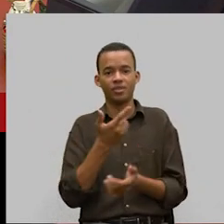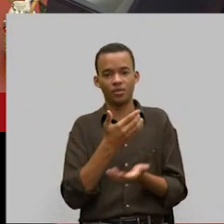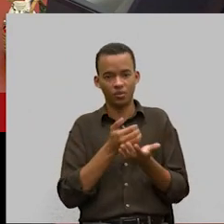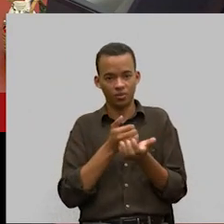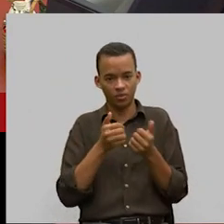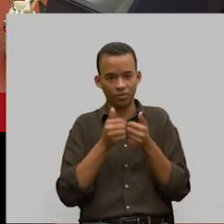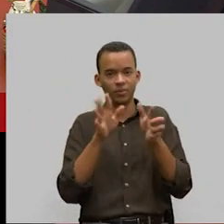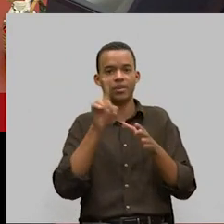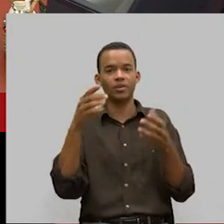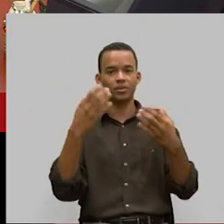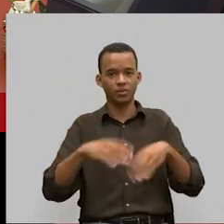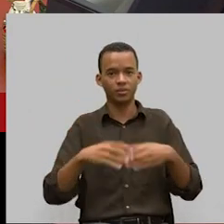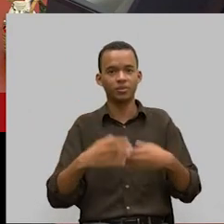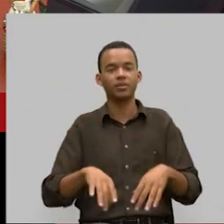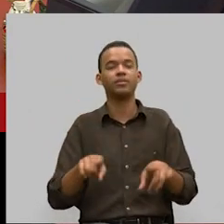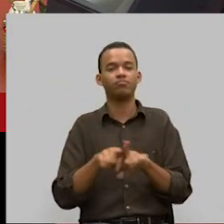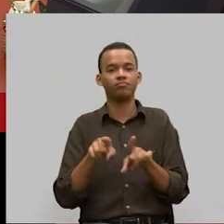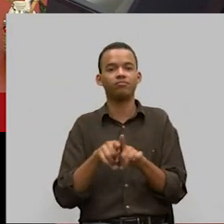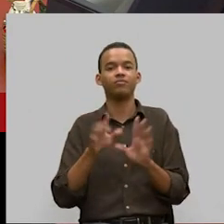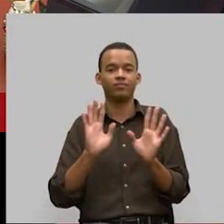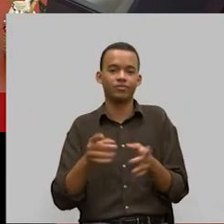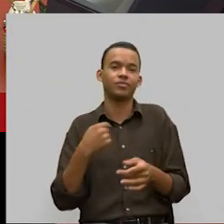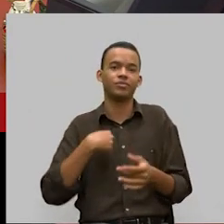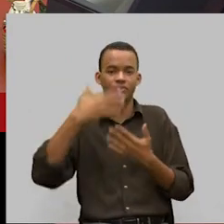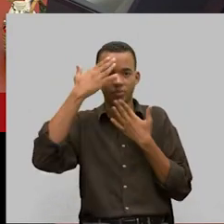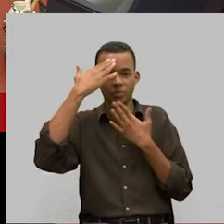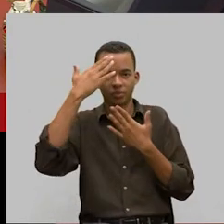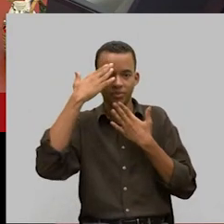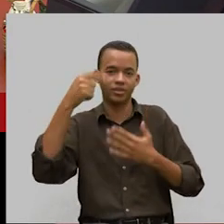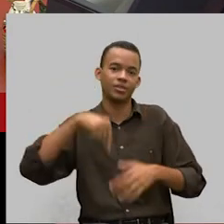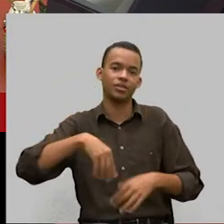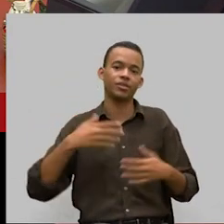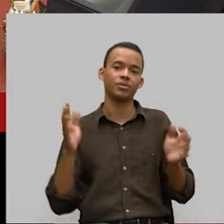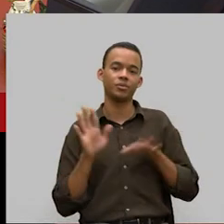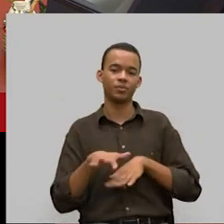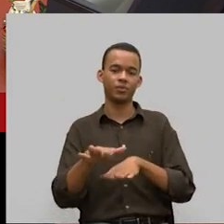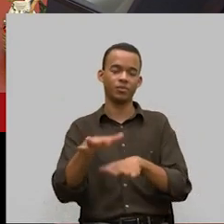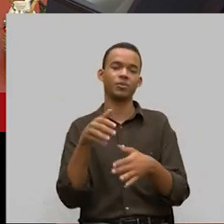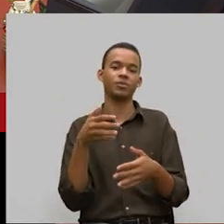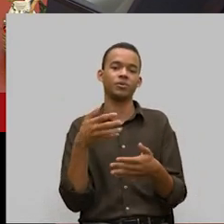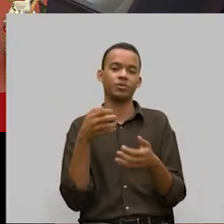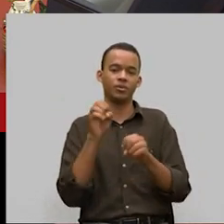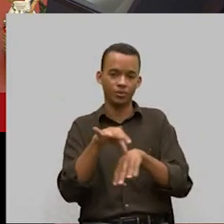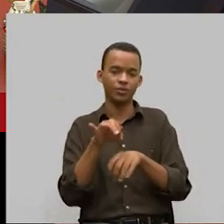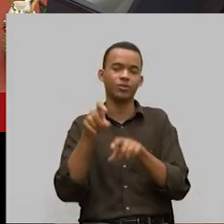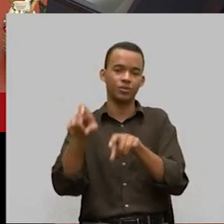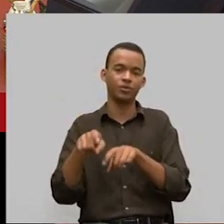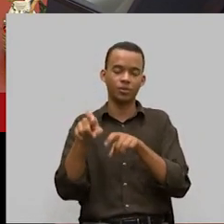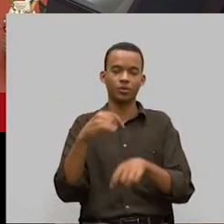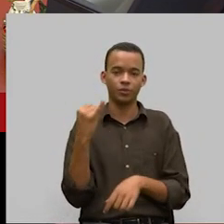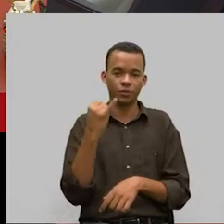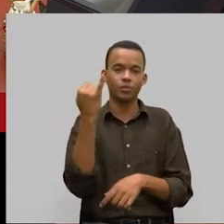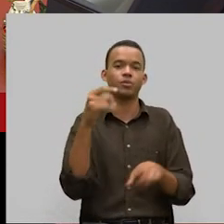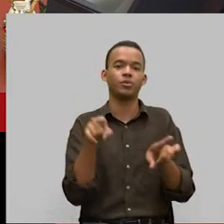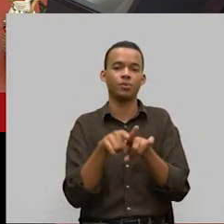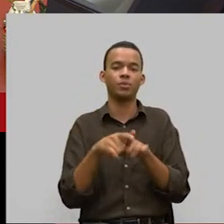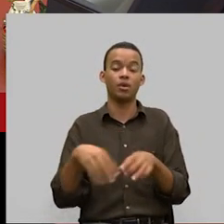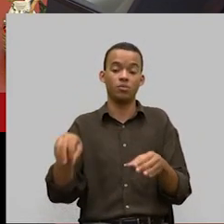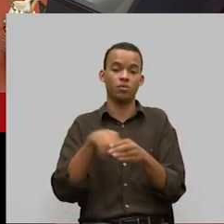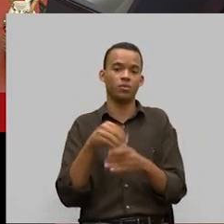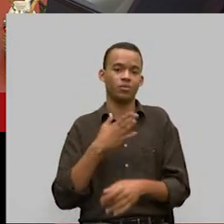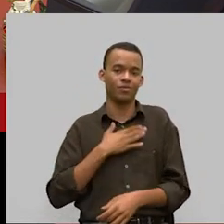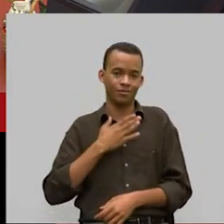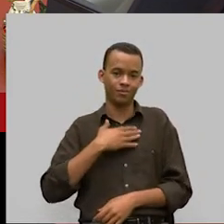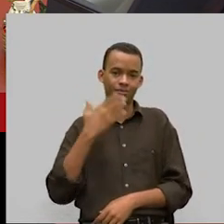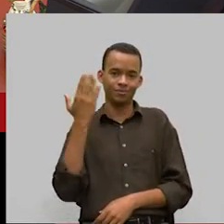lá gente já emendou já veio para cá né E a minha colega para estar aqui nesse movimento da Educação do Campo né que é tão importante e que faz parte da minha história e acredito